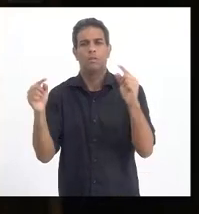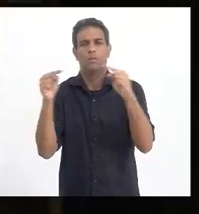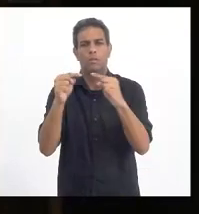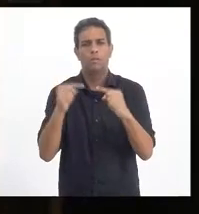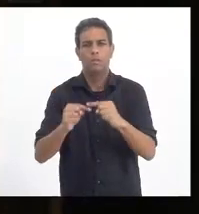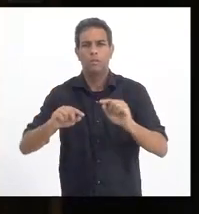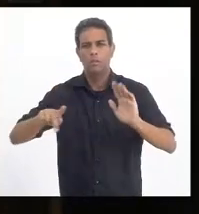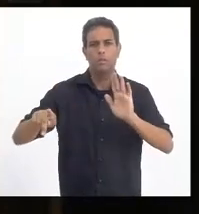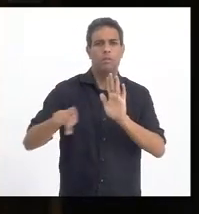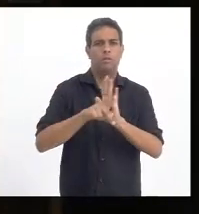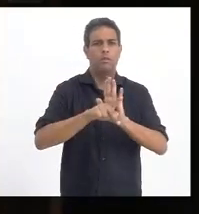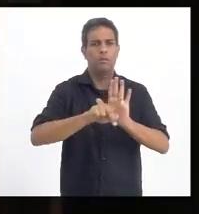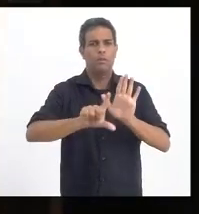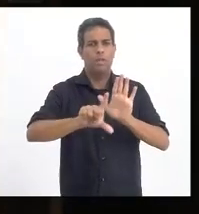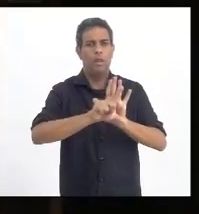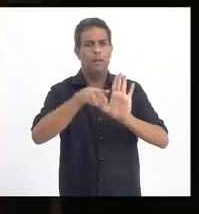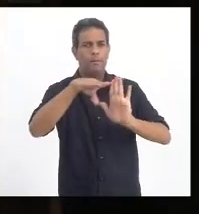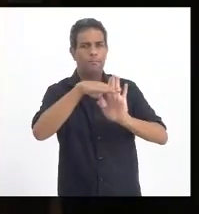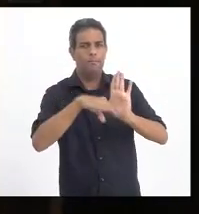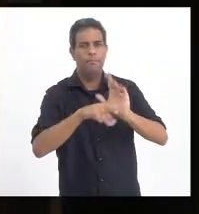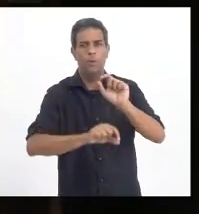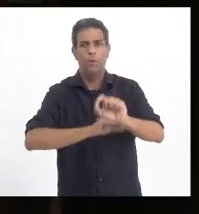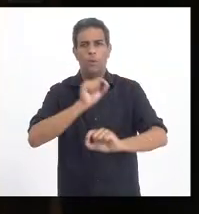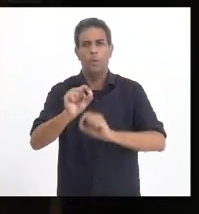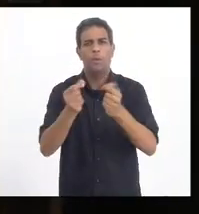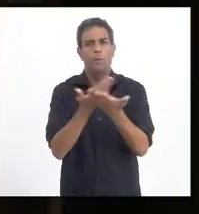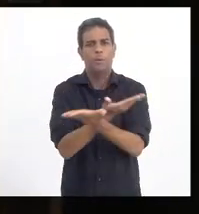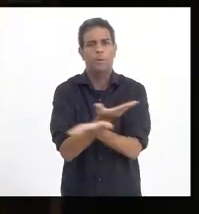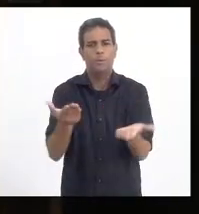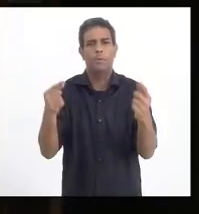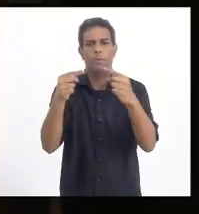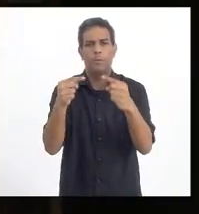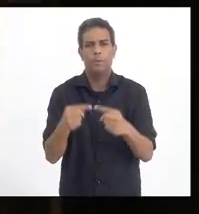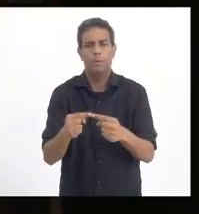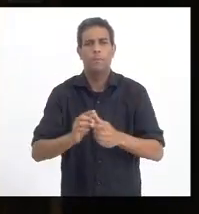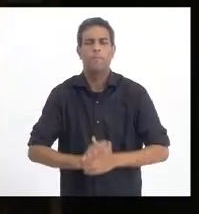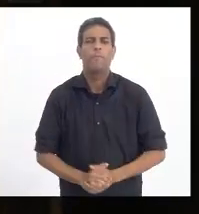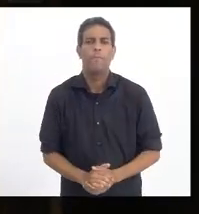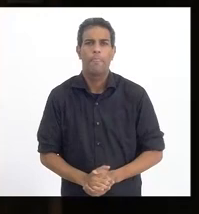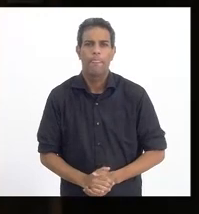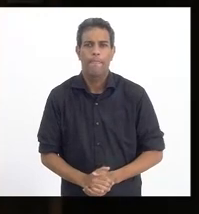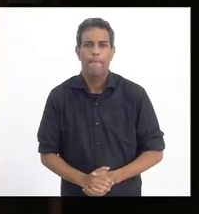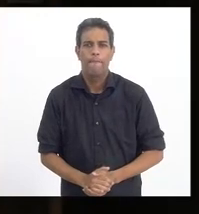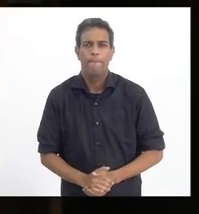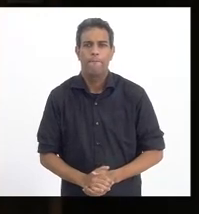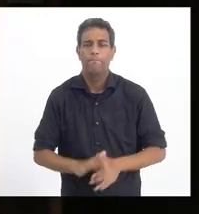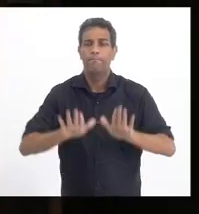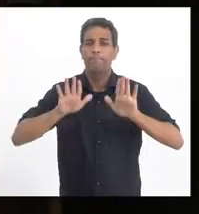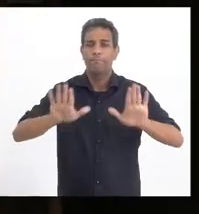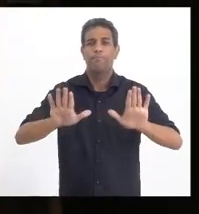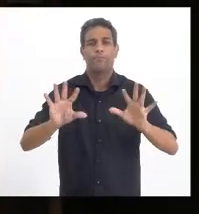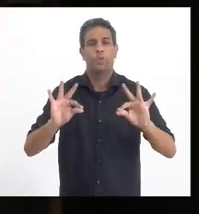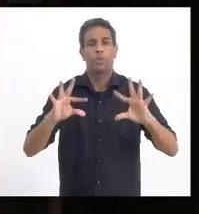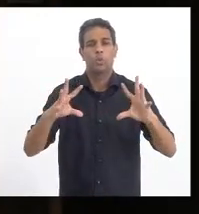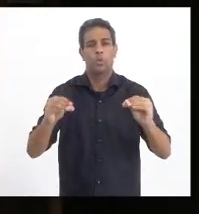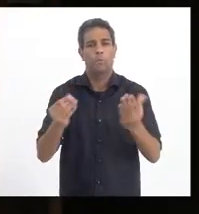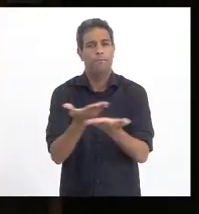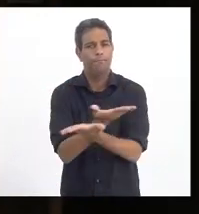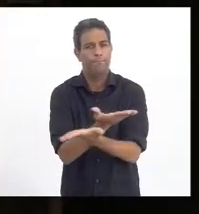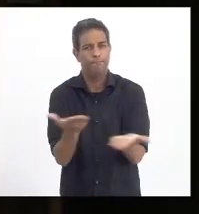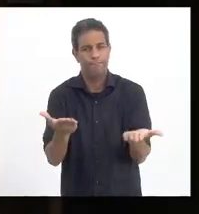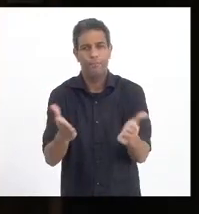na lei depois fala do custeio dos contribuintes das contribuições basicamente aqui